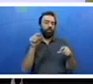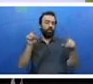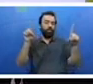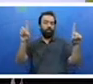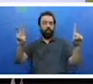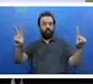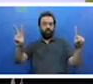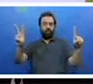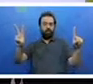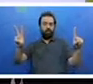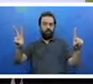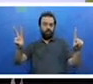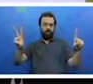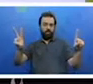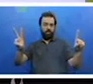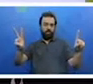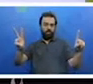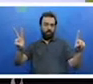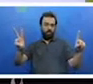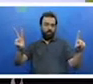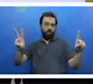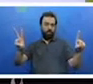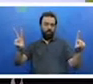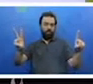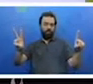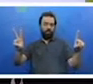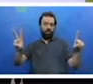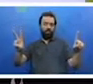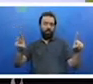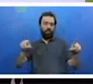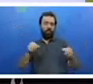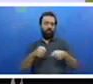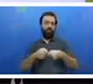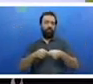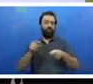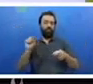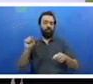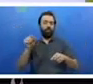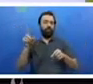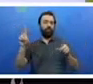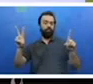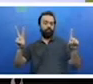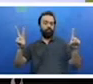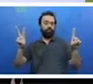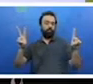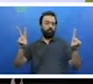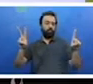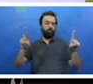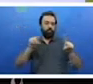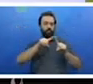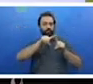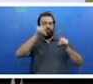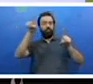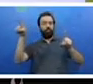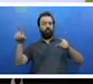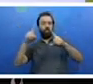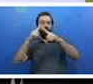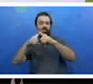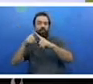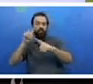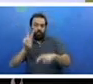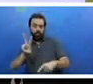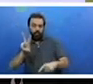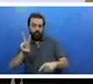1 para o 2, que operação a gente fez? A gente multiplicou por